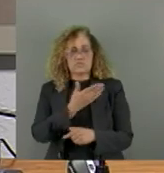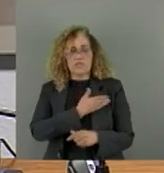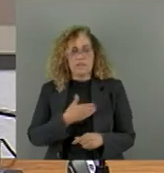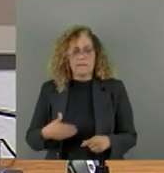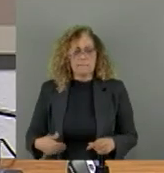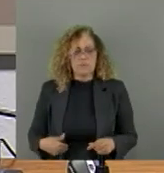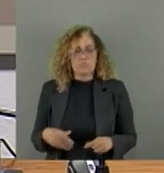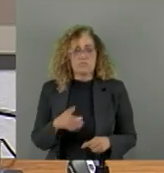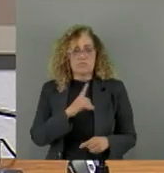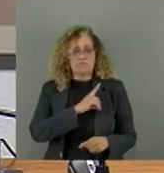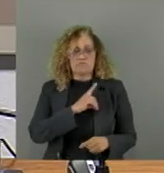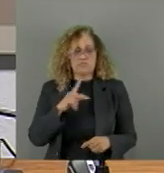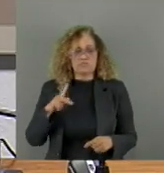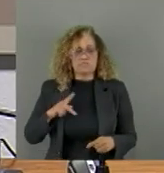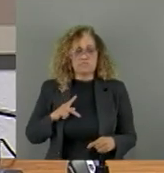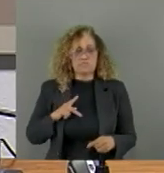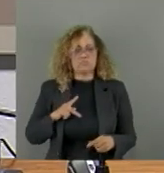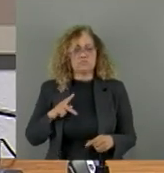da União, DPU.